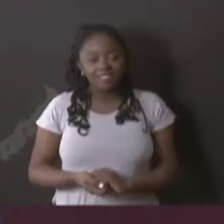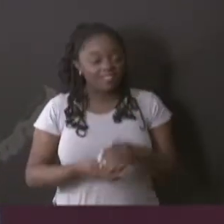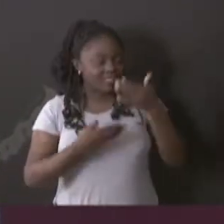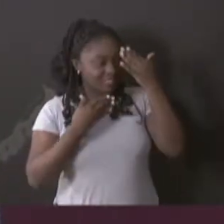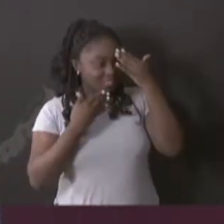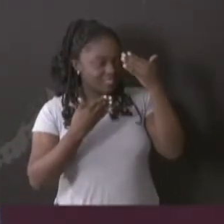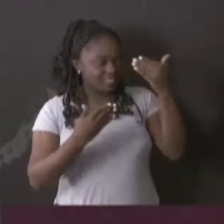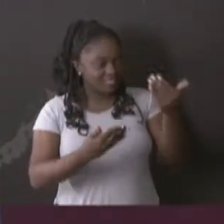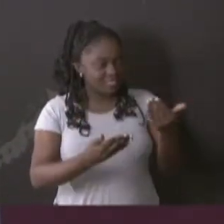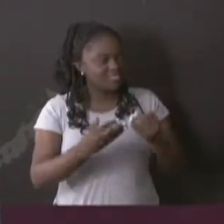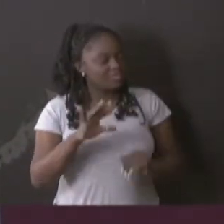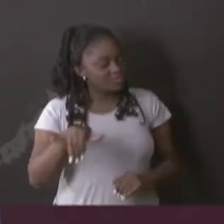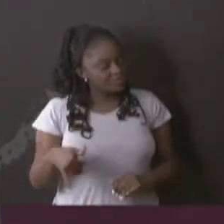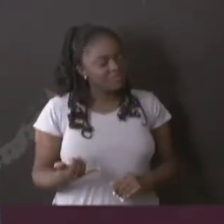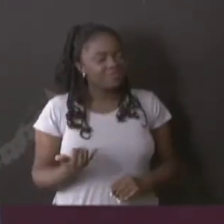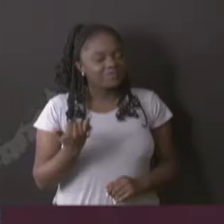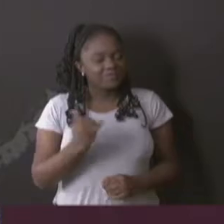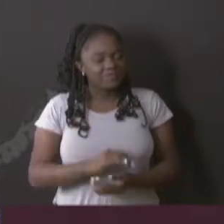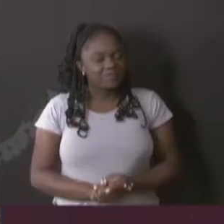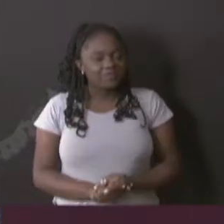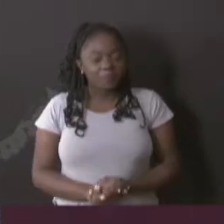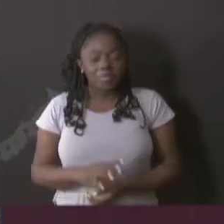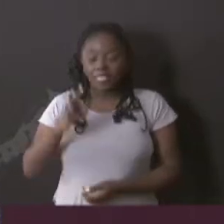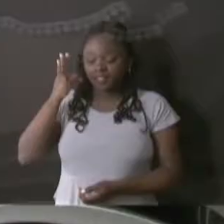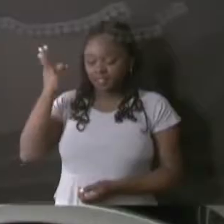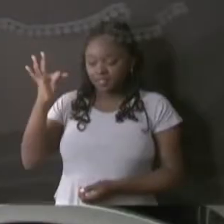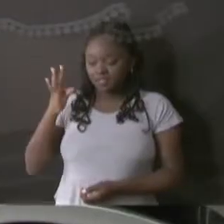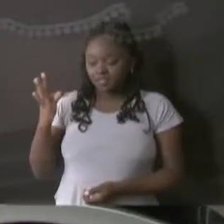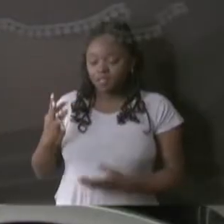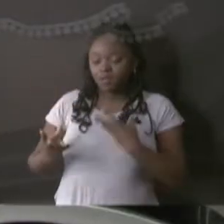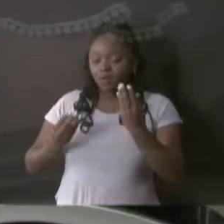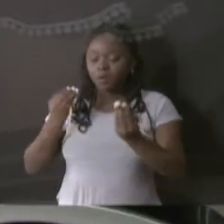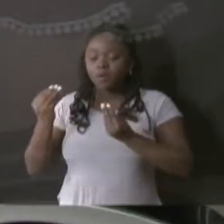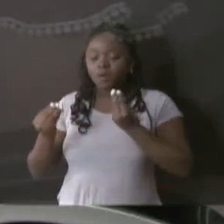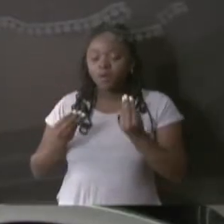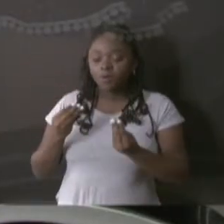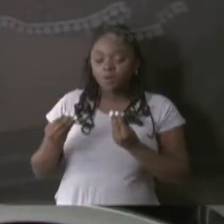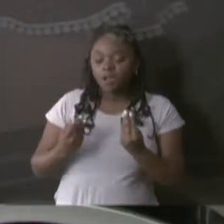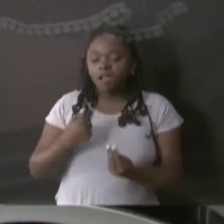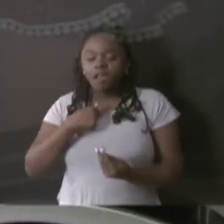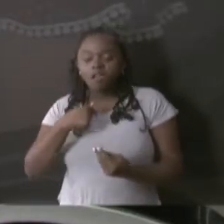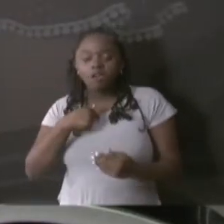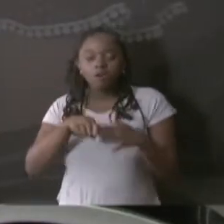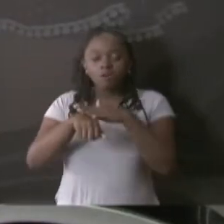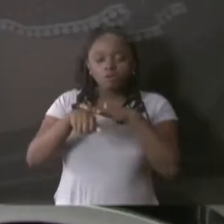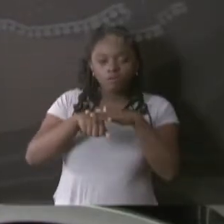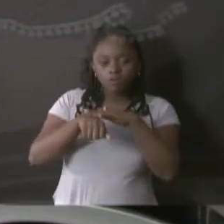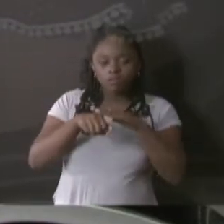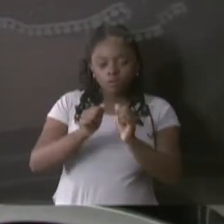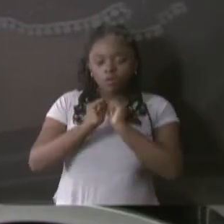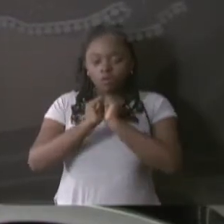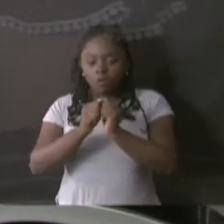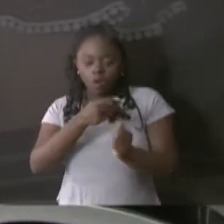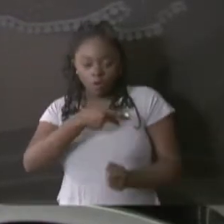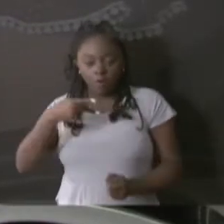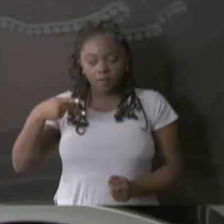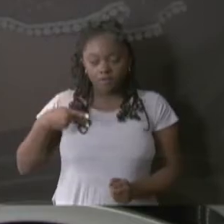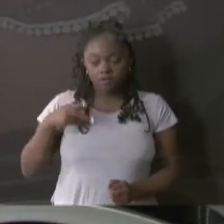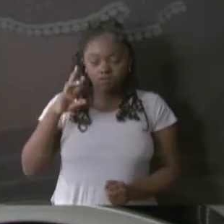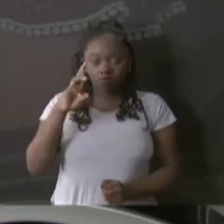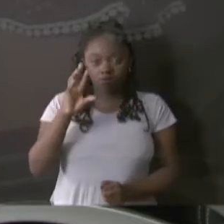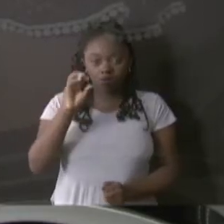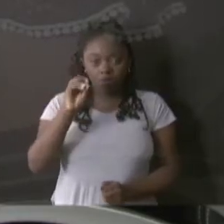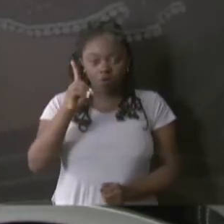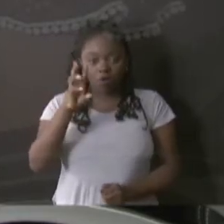você, Cássio, pela oportunidade. Tatiana, quando eu, conversando, inclusive, com o Rodrigo, né, o pastor Rodrigo, né, que é o